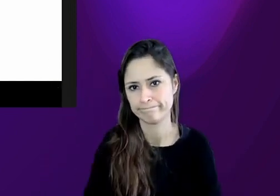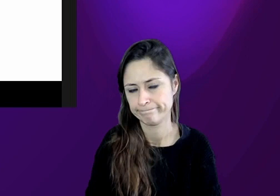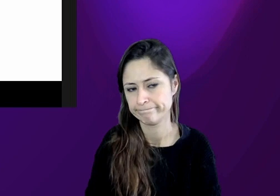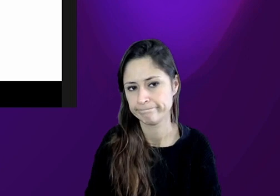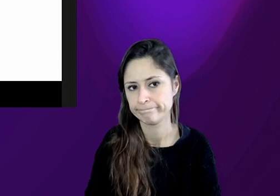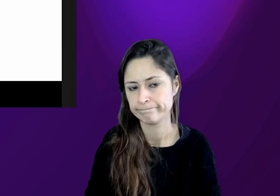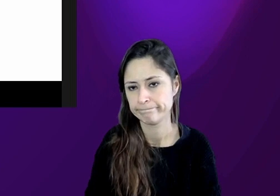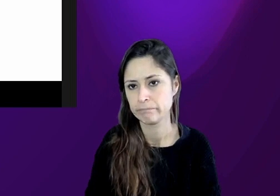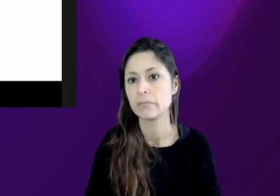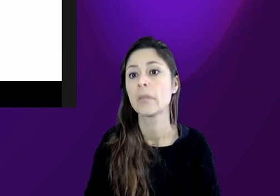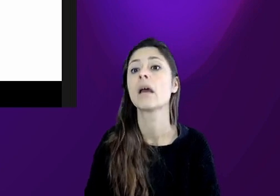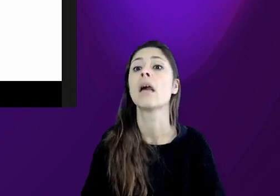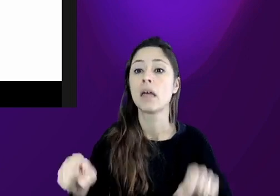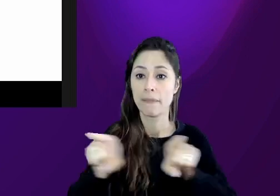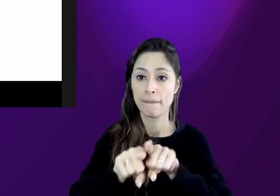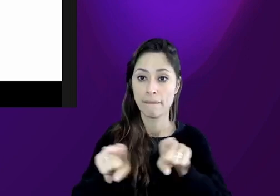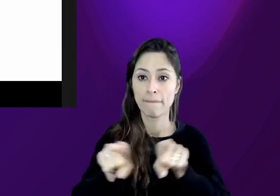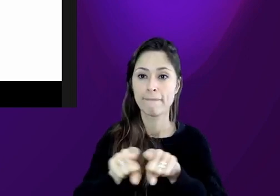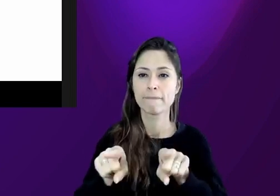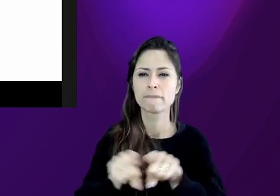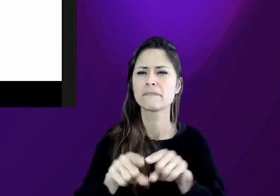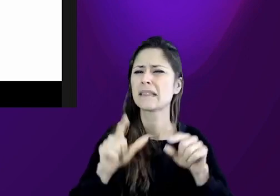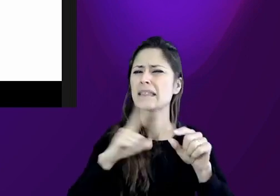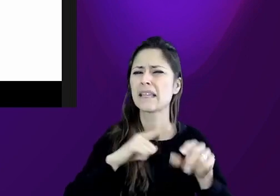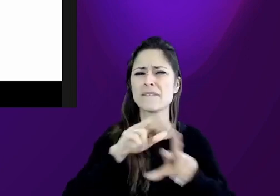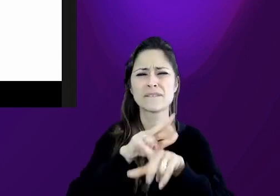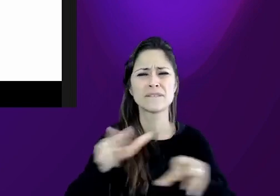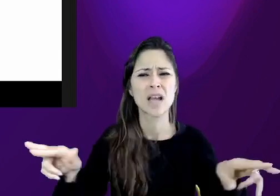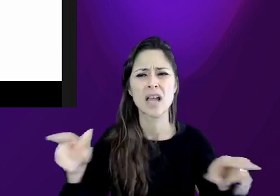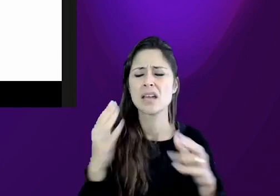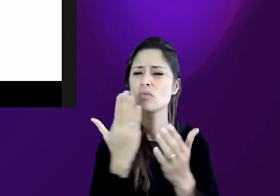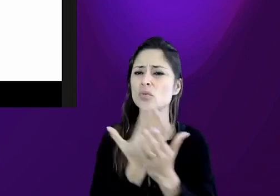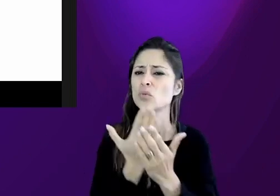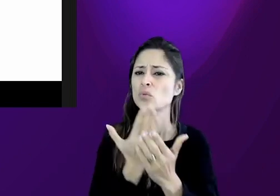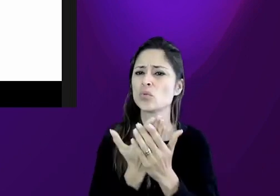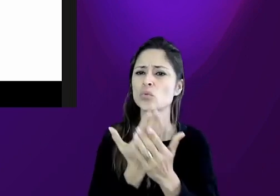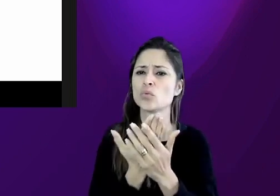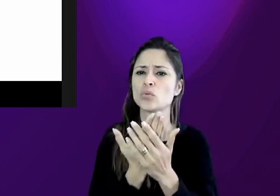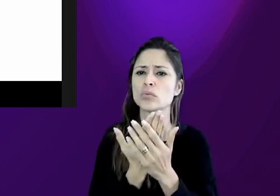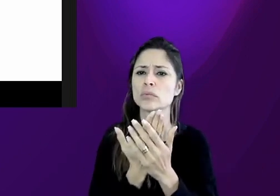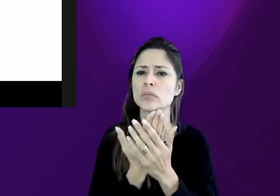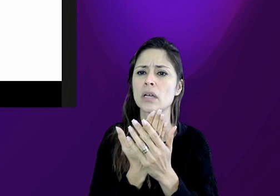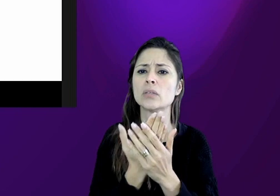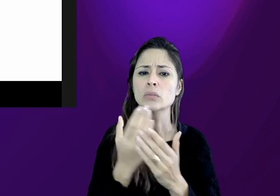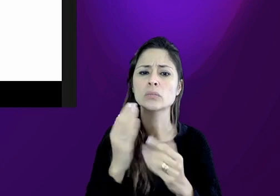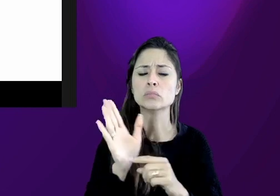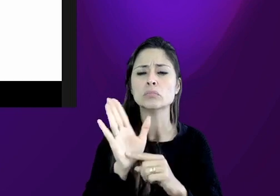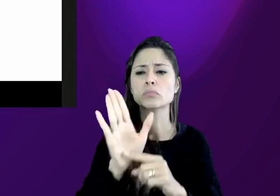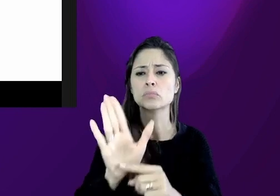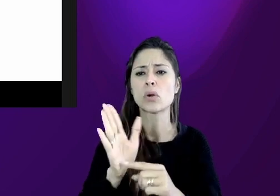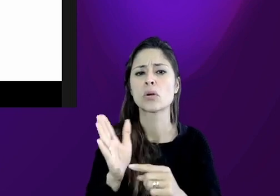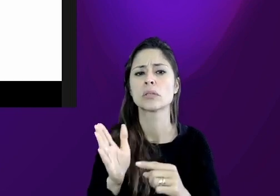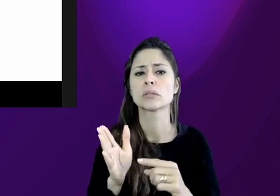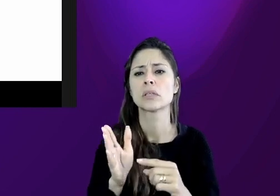E, a partir daí, vários estudos começaram a serem realizados, a